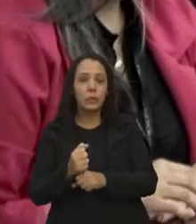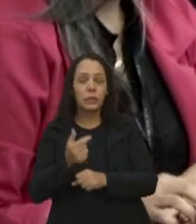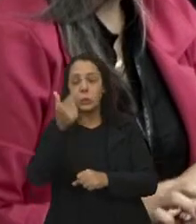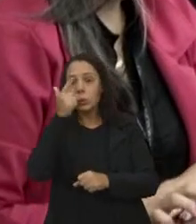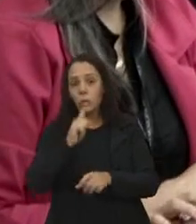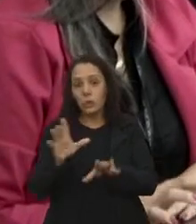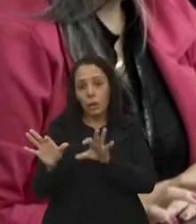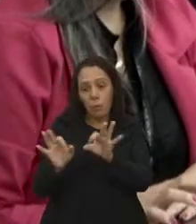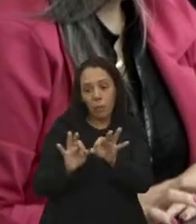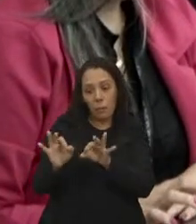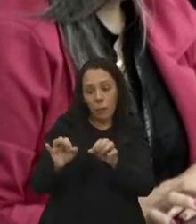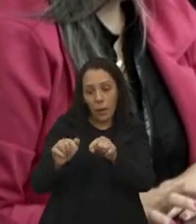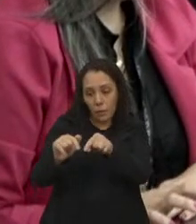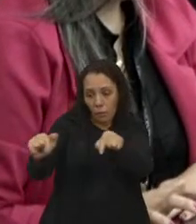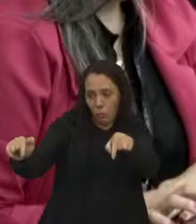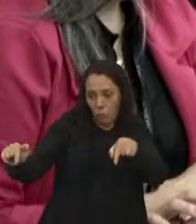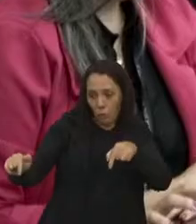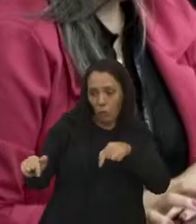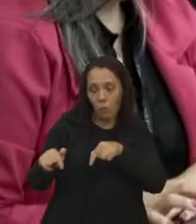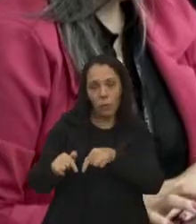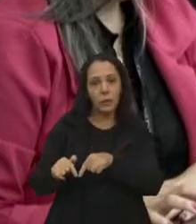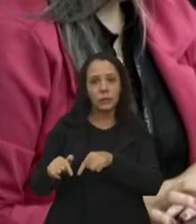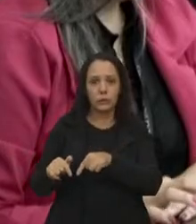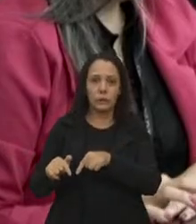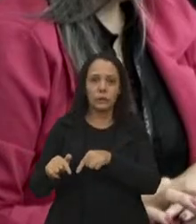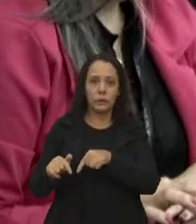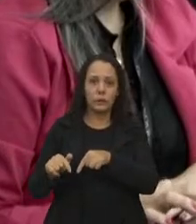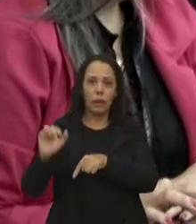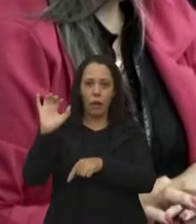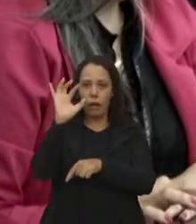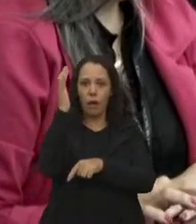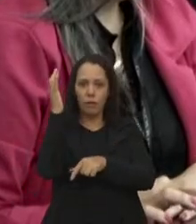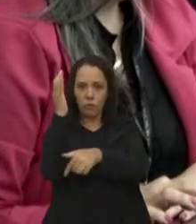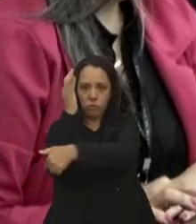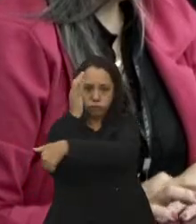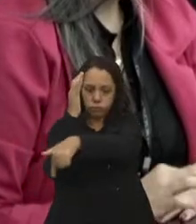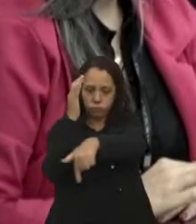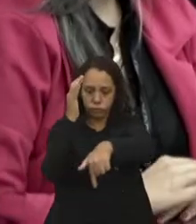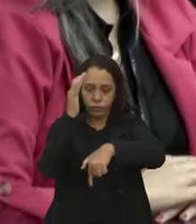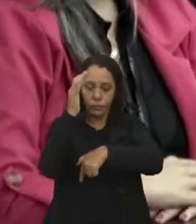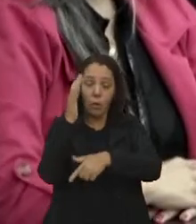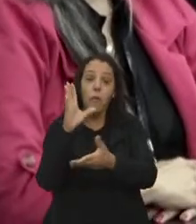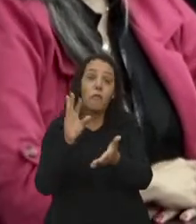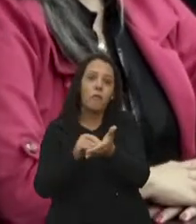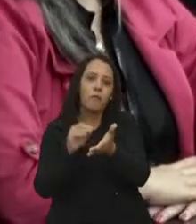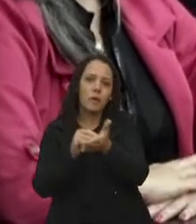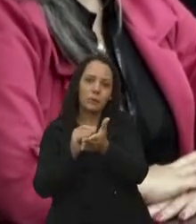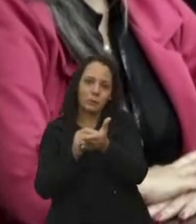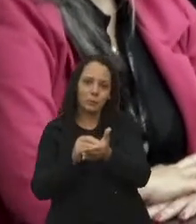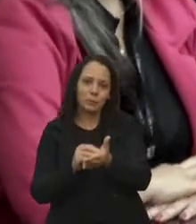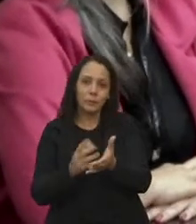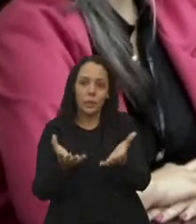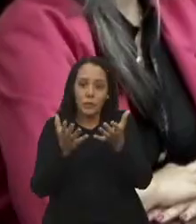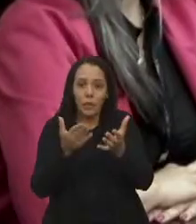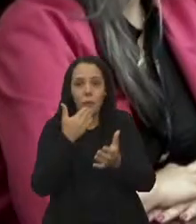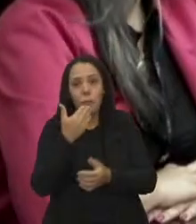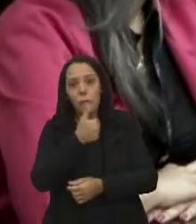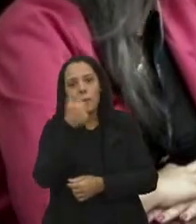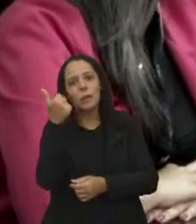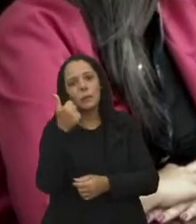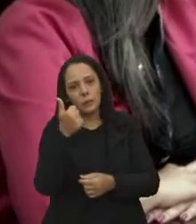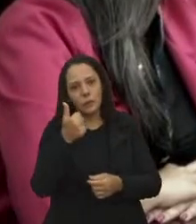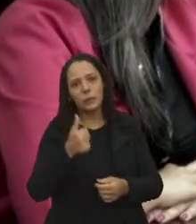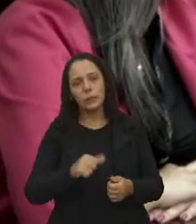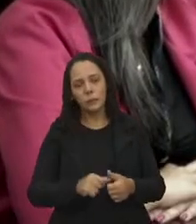seria contornar, né? A gente pretende fazer isso lá para poder melhorar quem está vindo de lá para